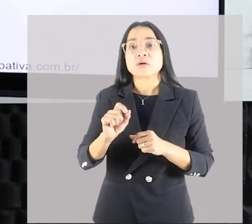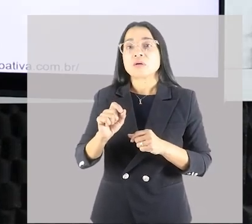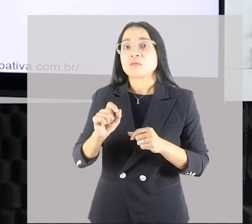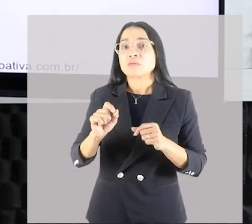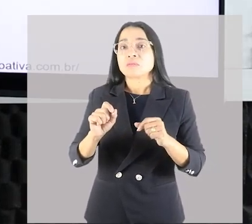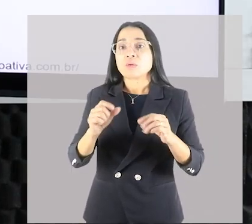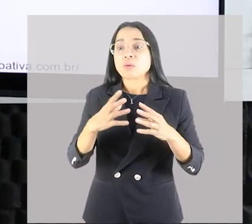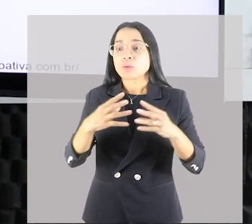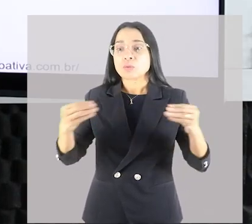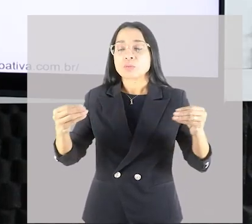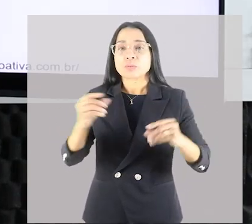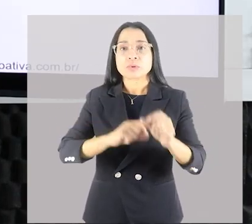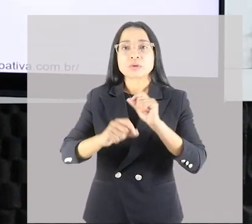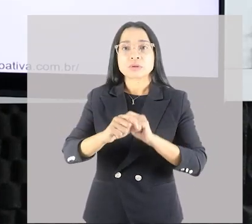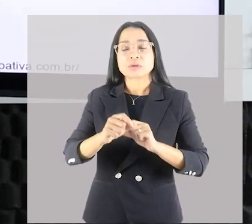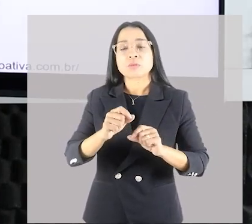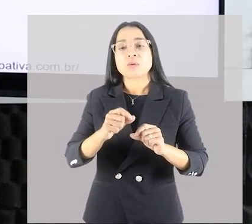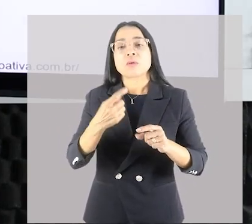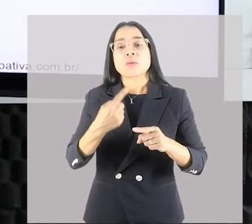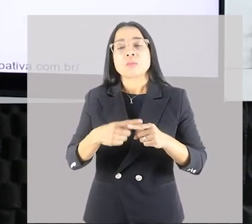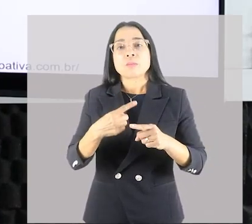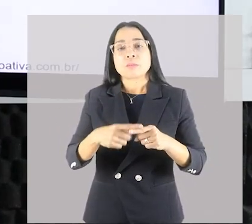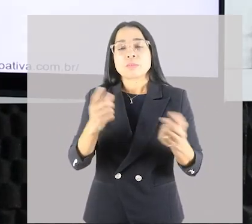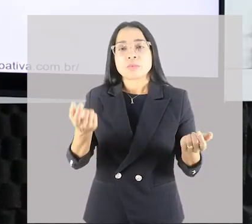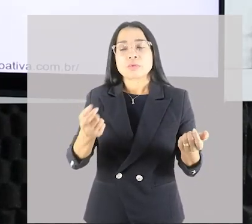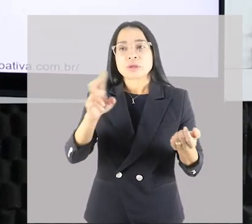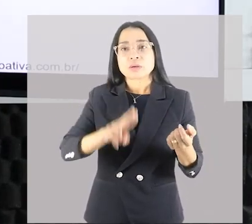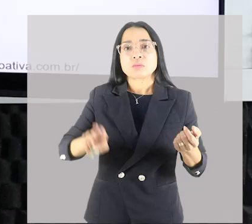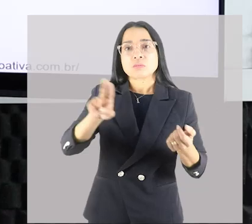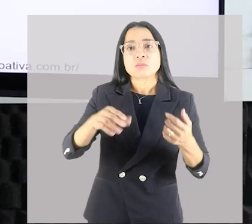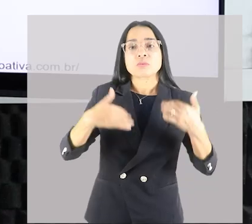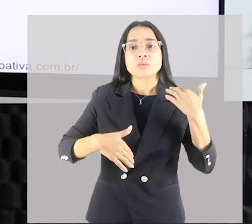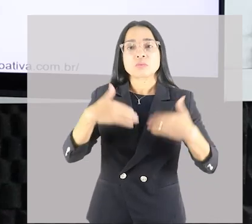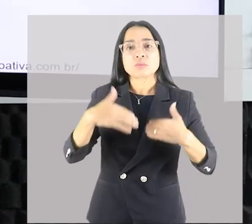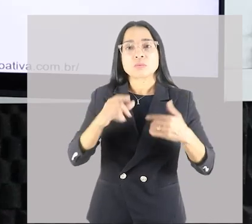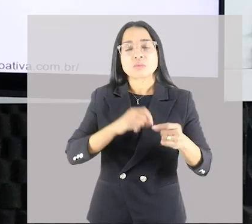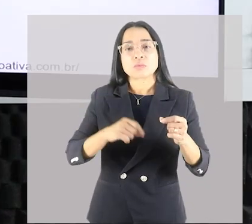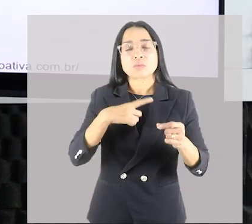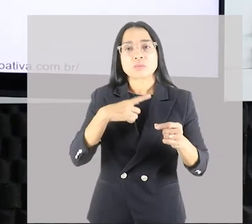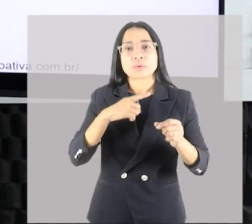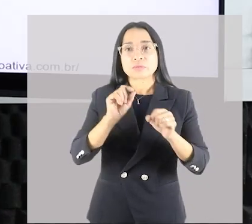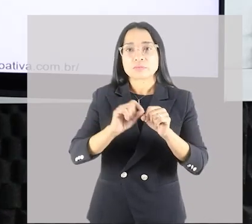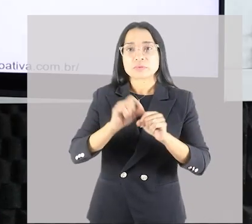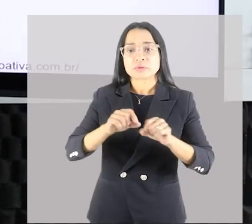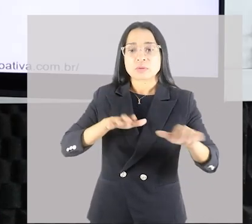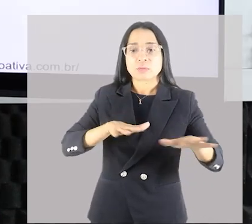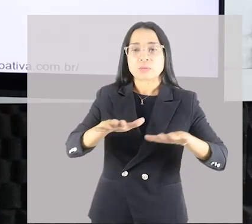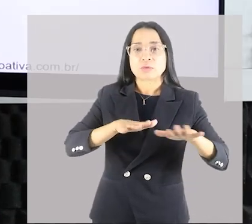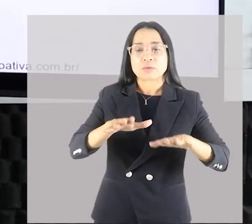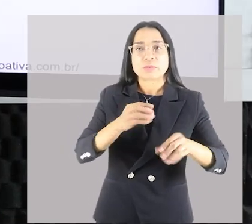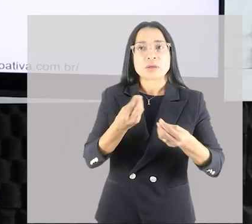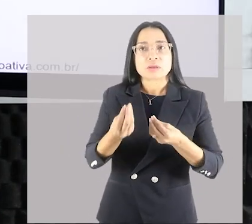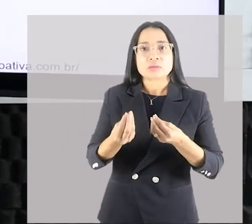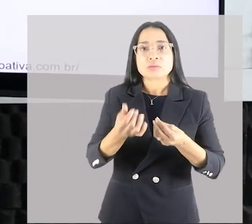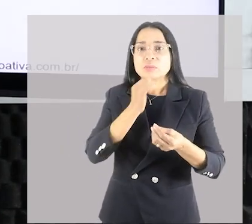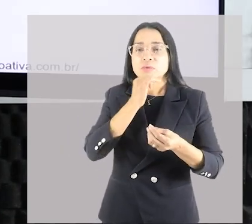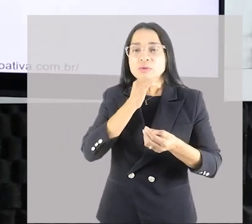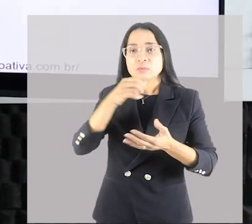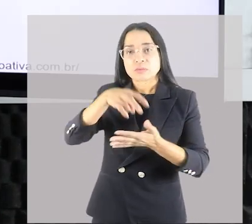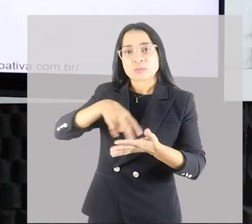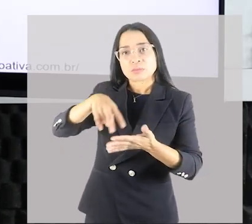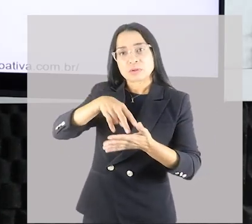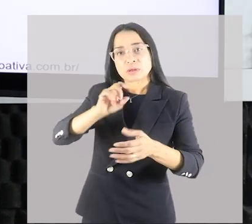abolidas, porque a prática corporal, a utilização do corpo para executar movimentos como dança ou